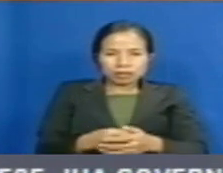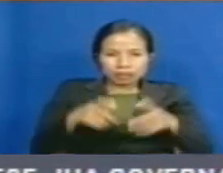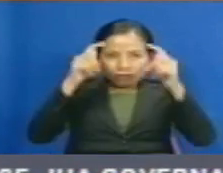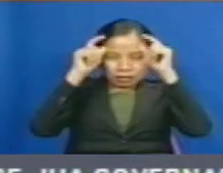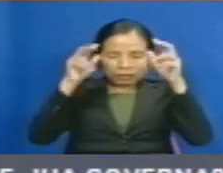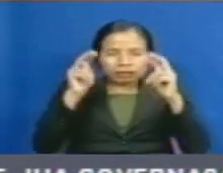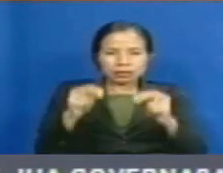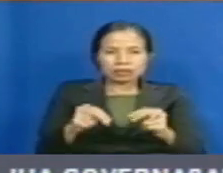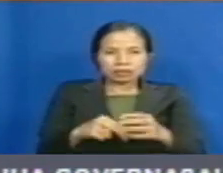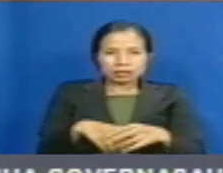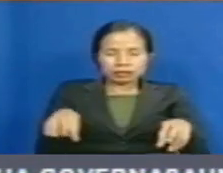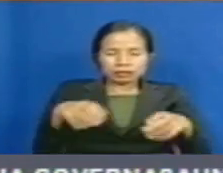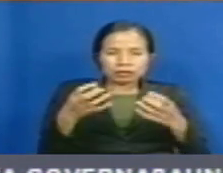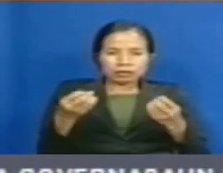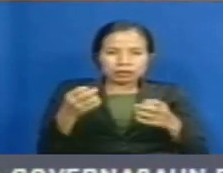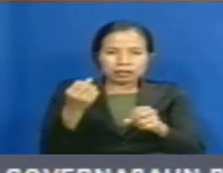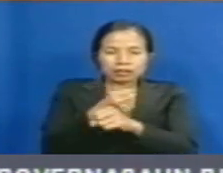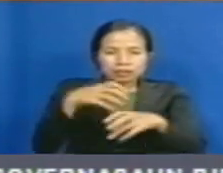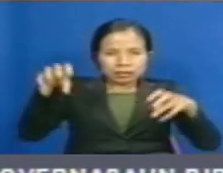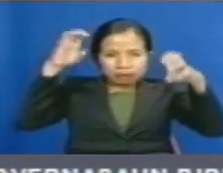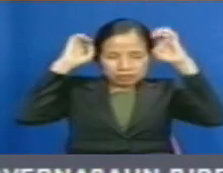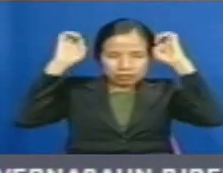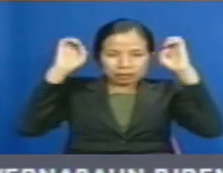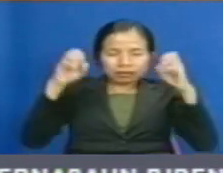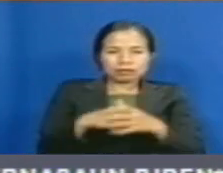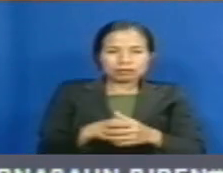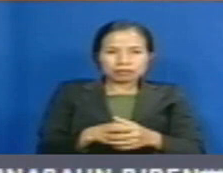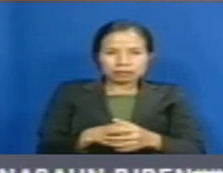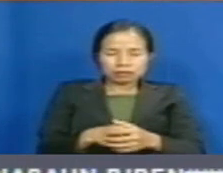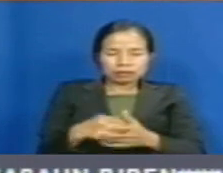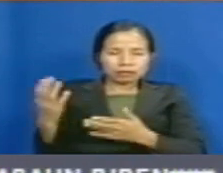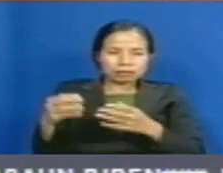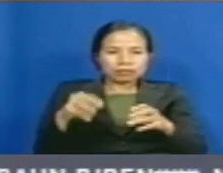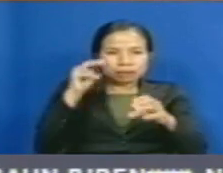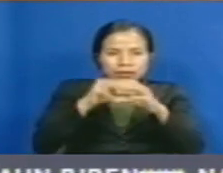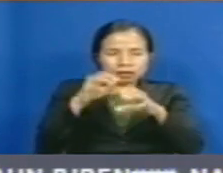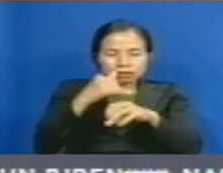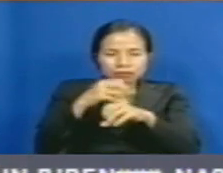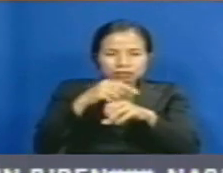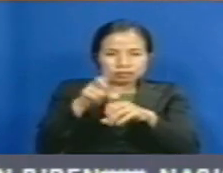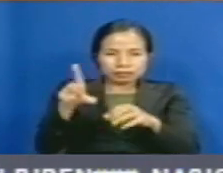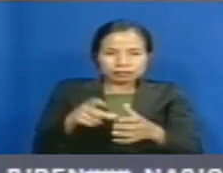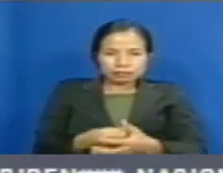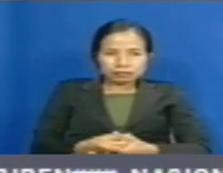Timor-Leste precisa de investimentos no setor de educação para competir no mercado internacional.